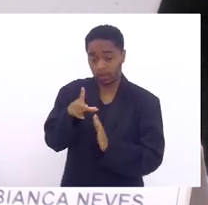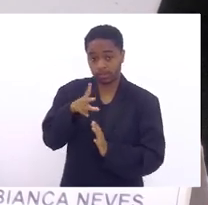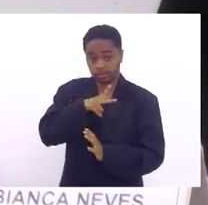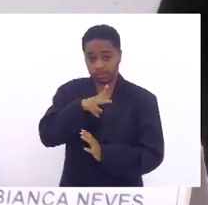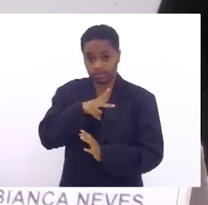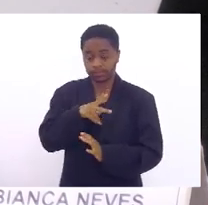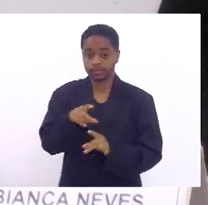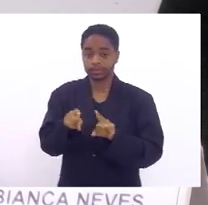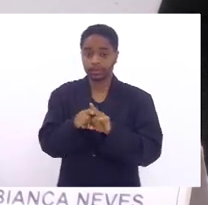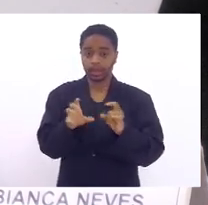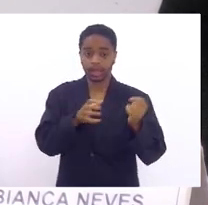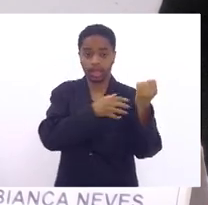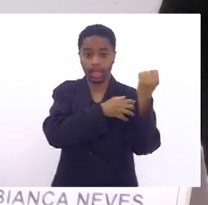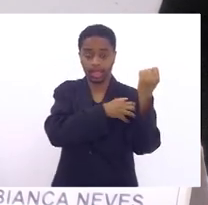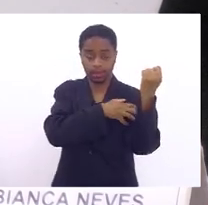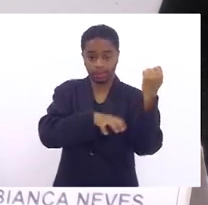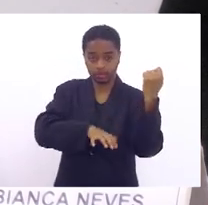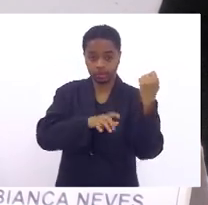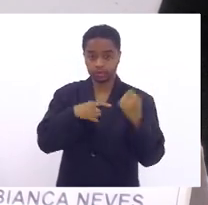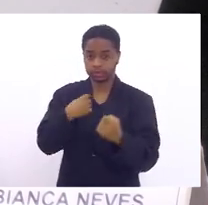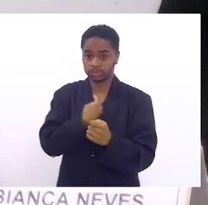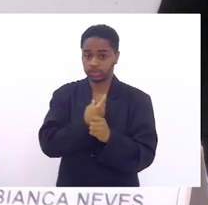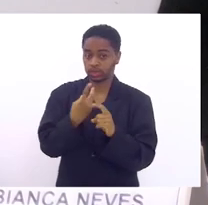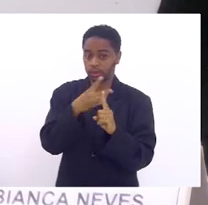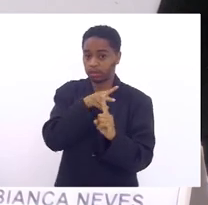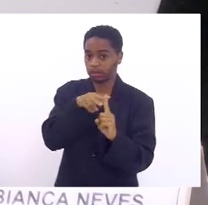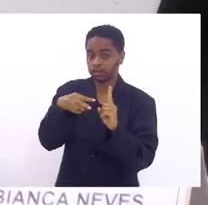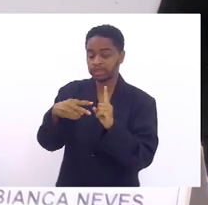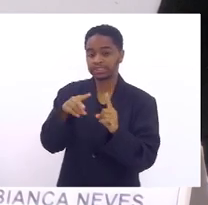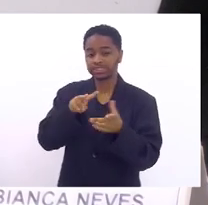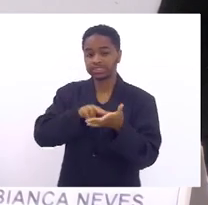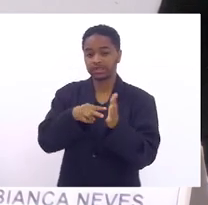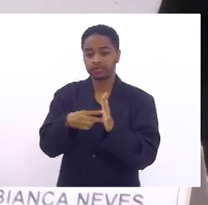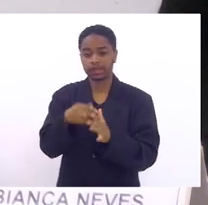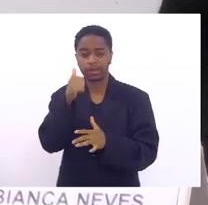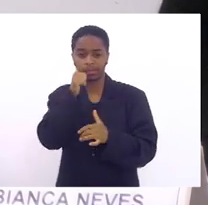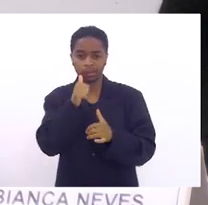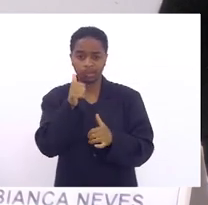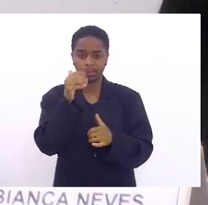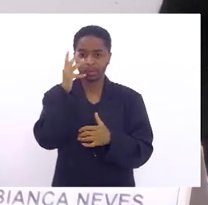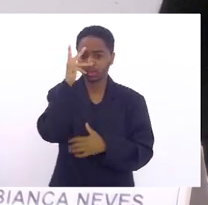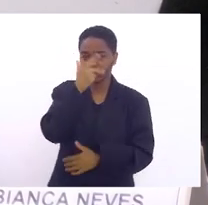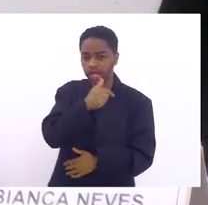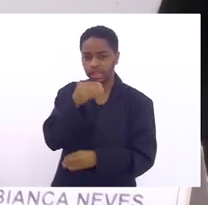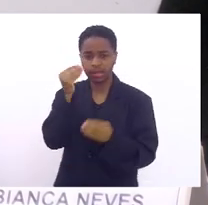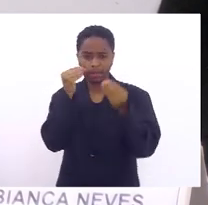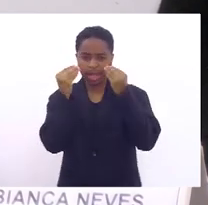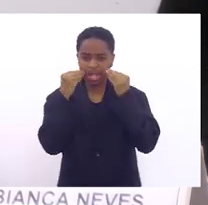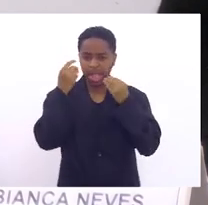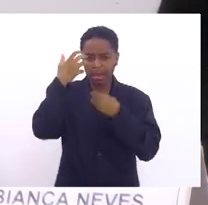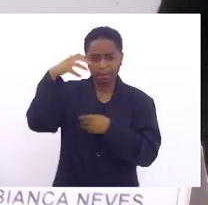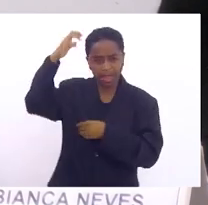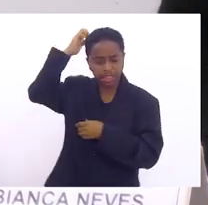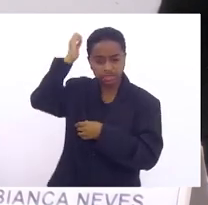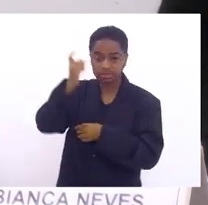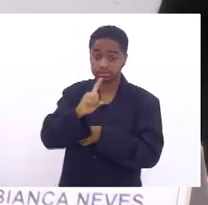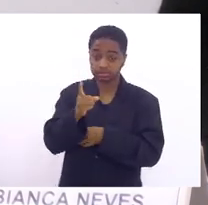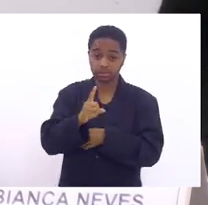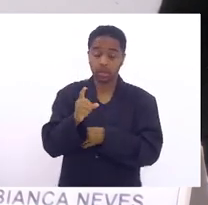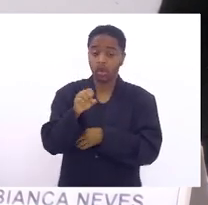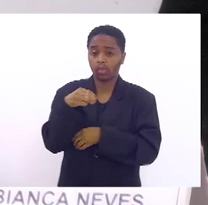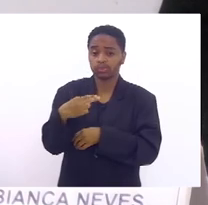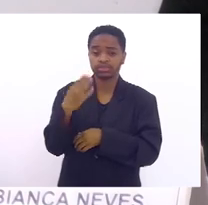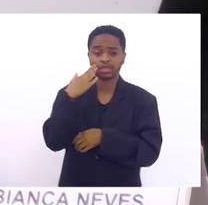empoderamento em nossa perspectiva não é ficar bonita maquiada penteada nem saber sobre práticas de defesa